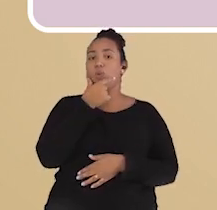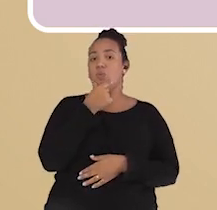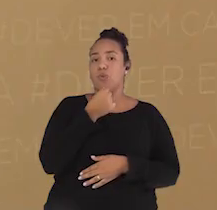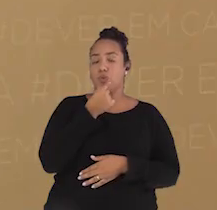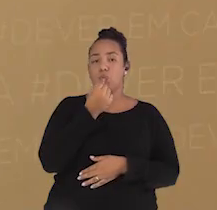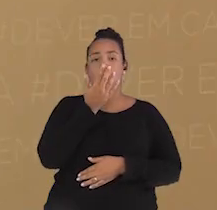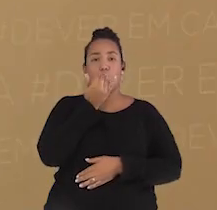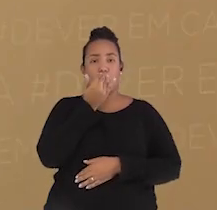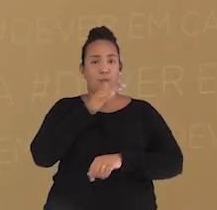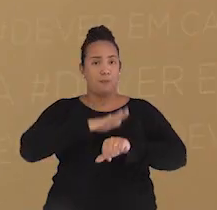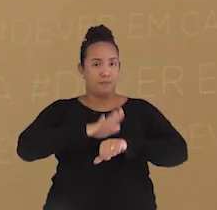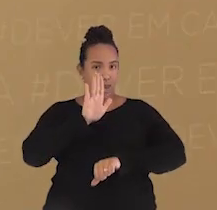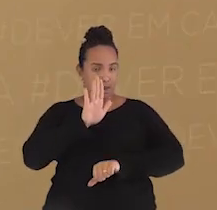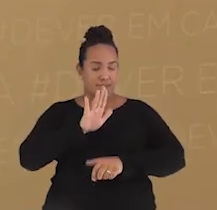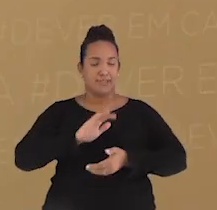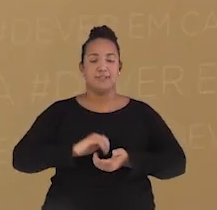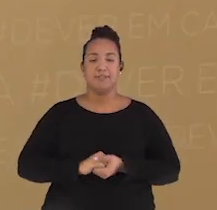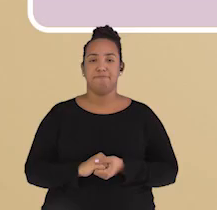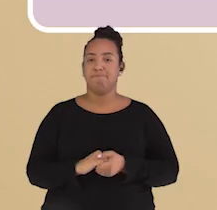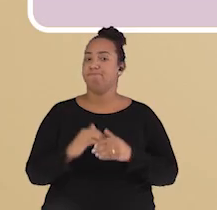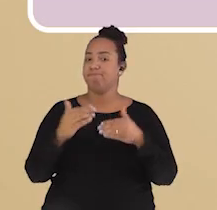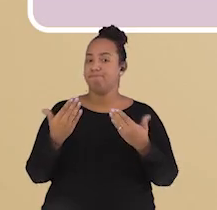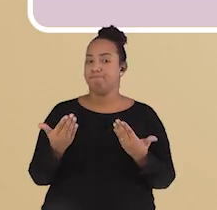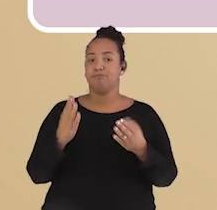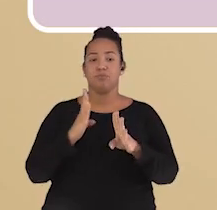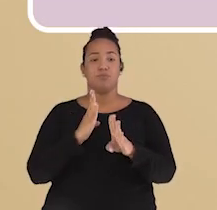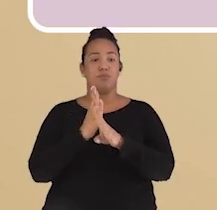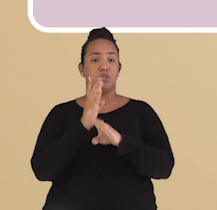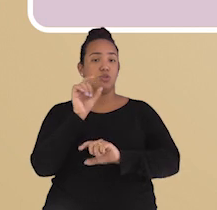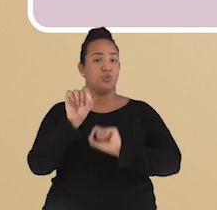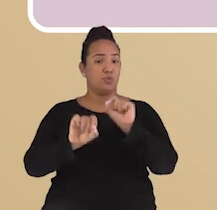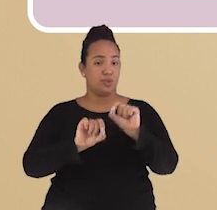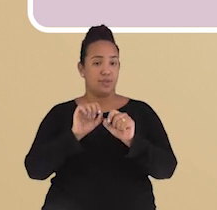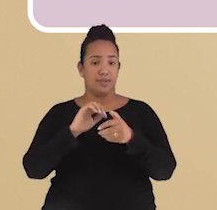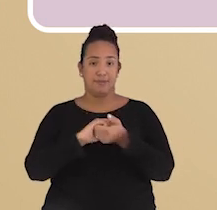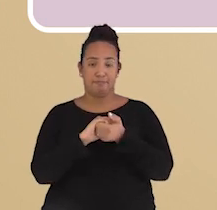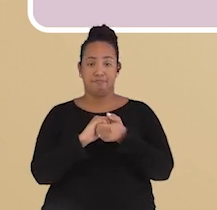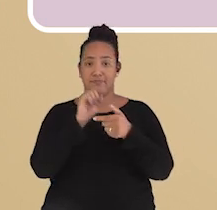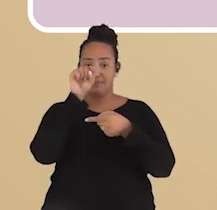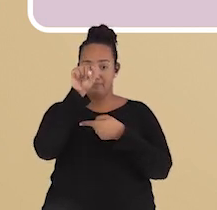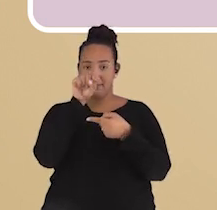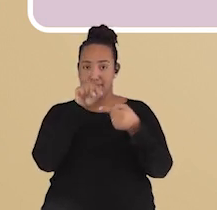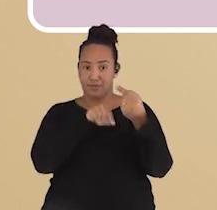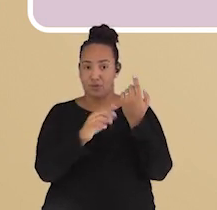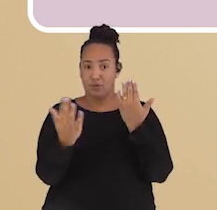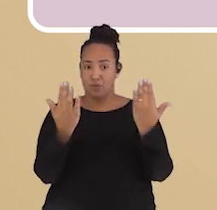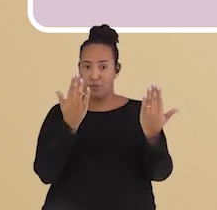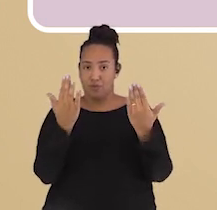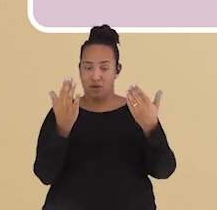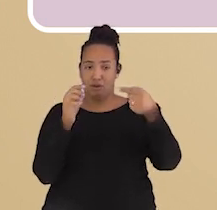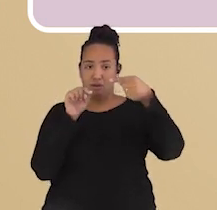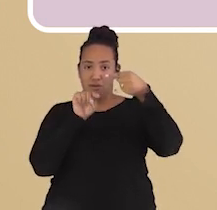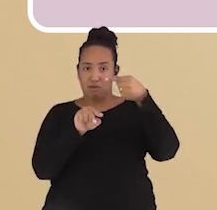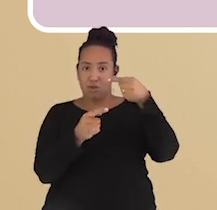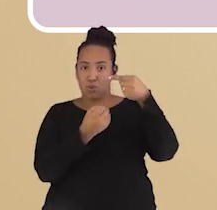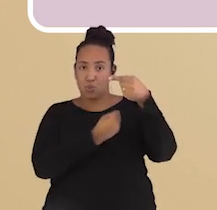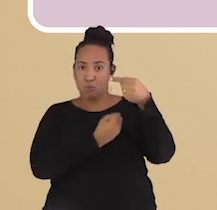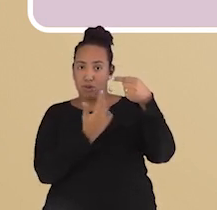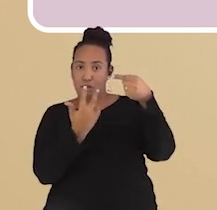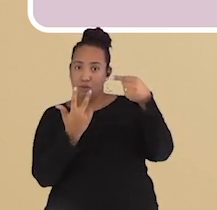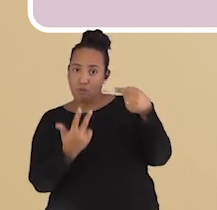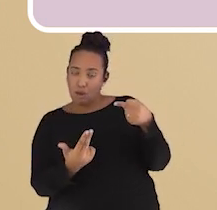que Clara. Com isso, descobrimos que, para comparar frações com o mesmo denominador, temos que observar